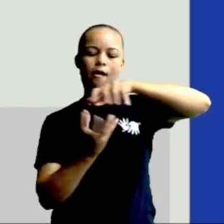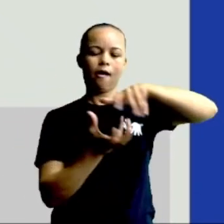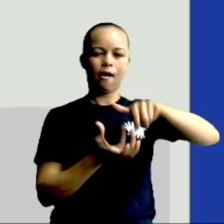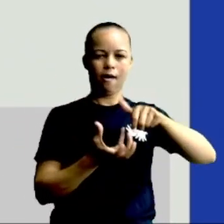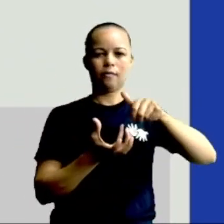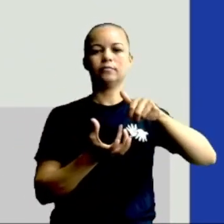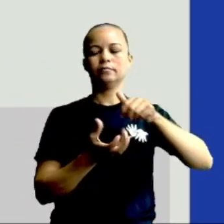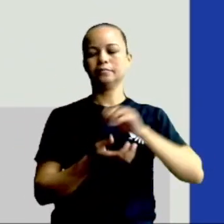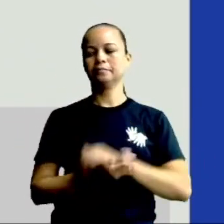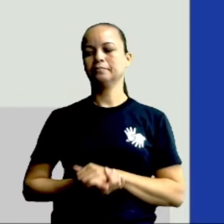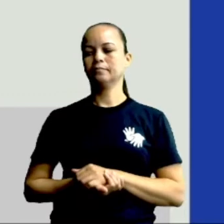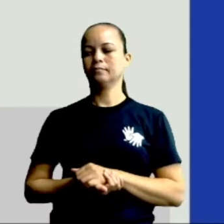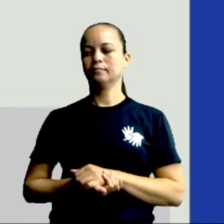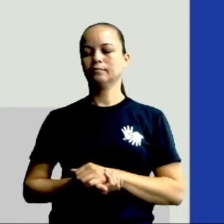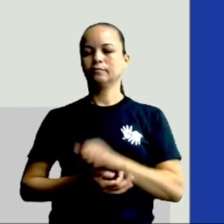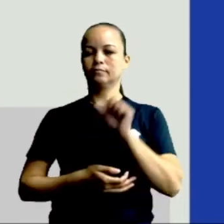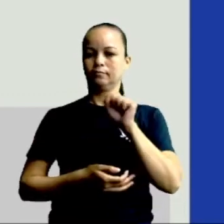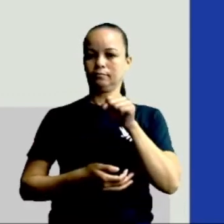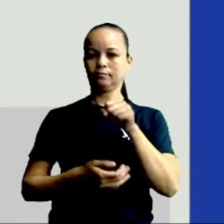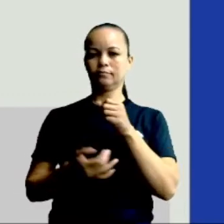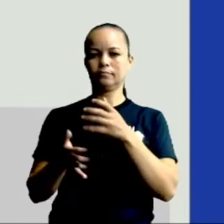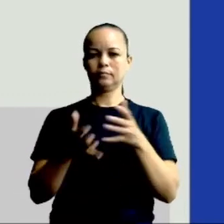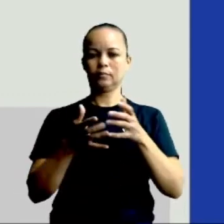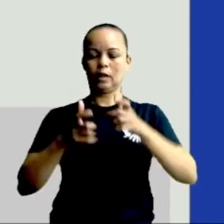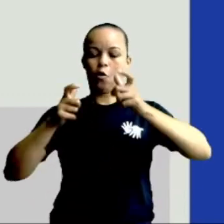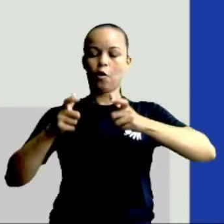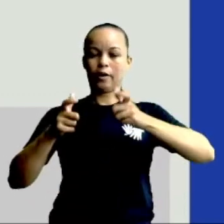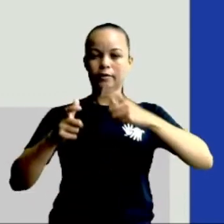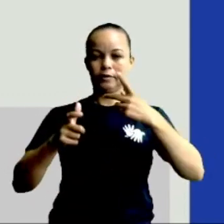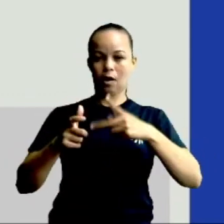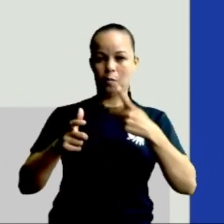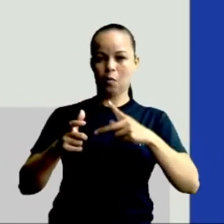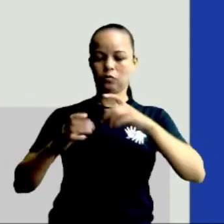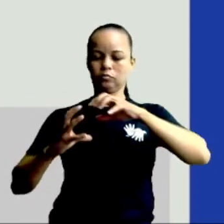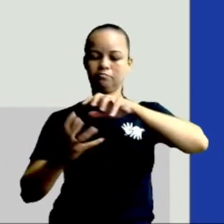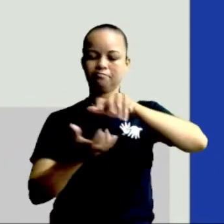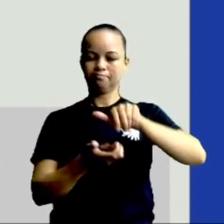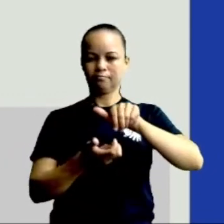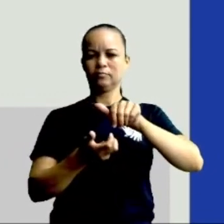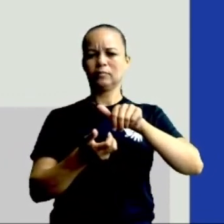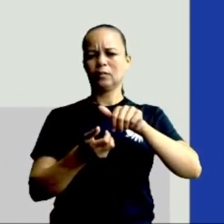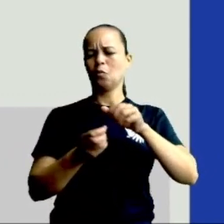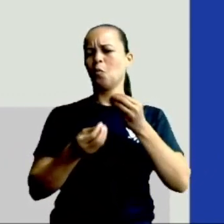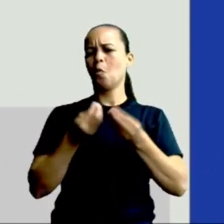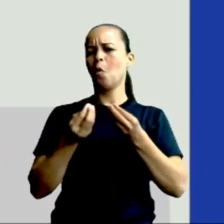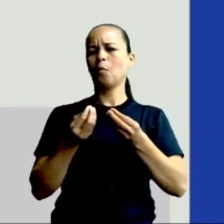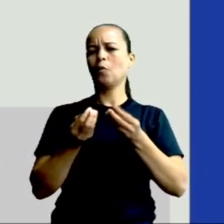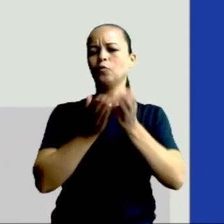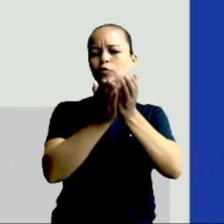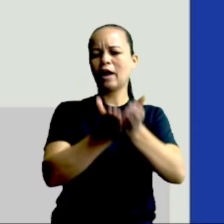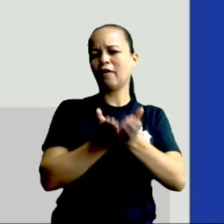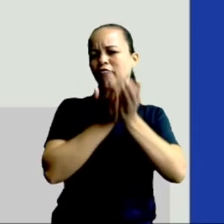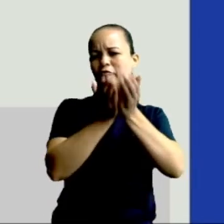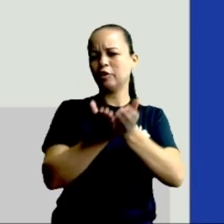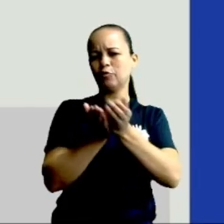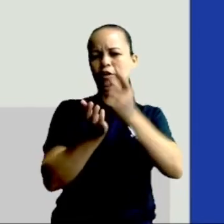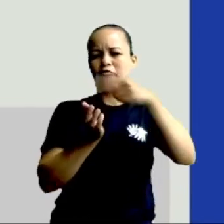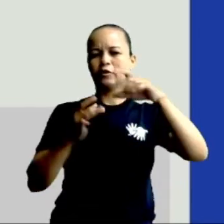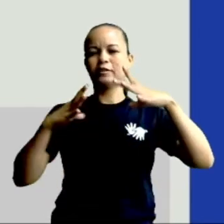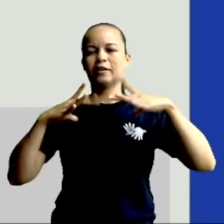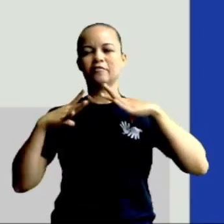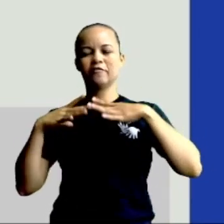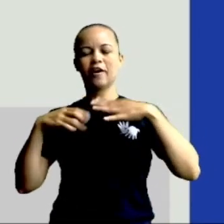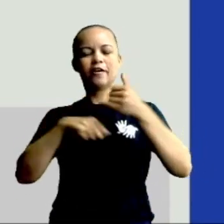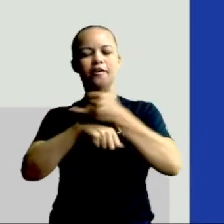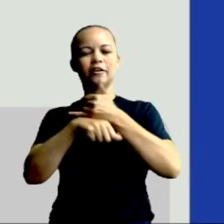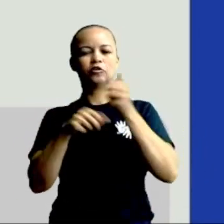Terra. Assim, para localizar um ponto na superfície terrestre, como aquele navio em que você está passando férias com a sua